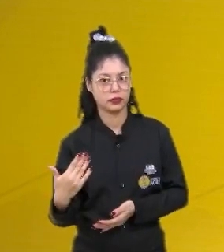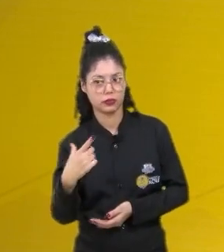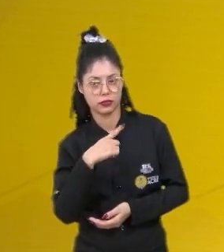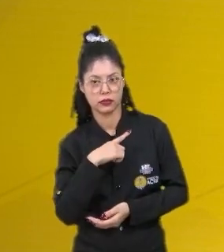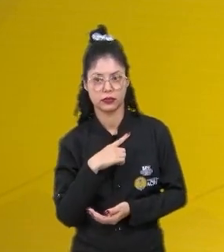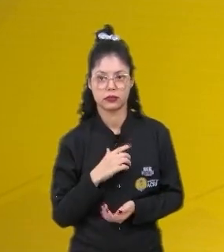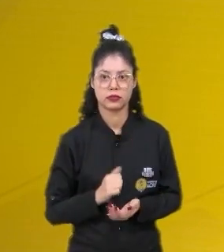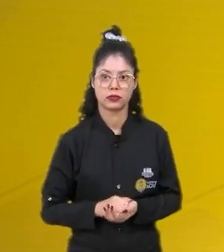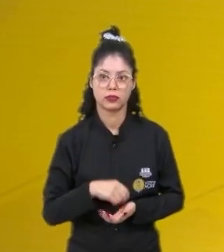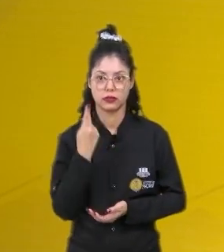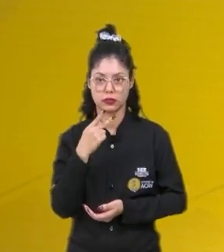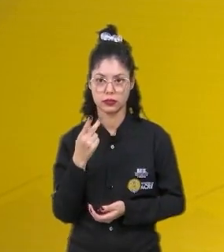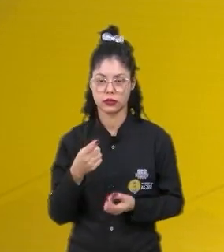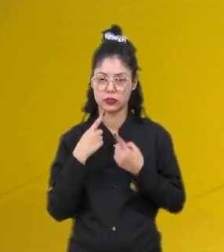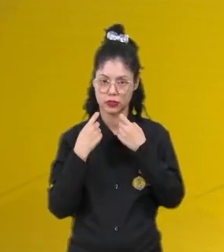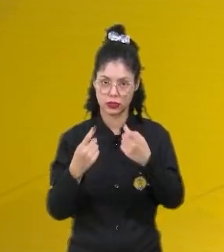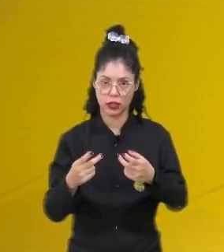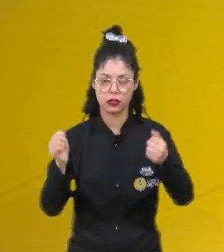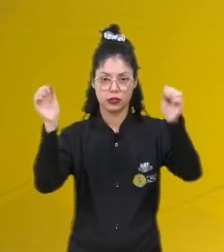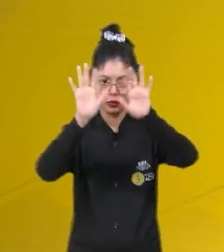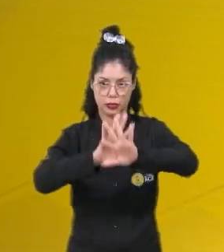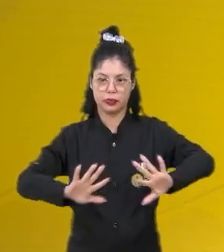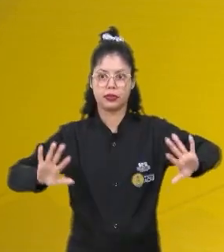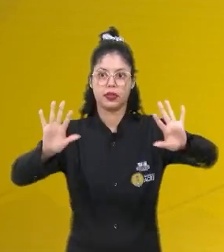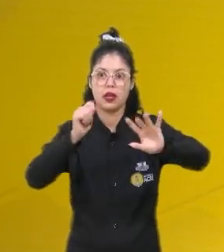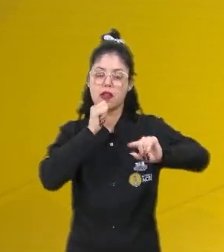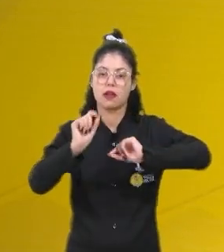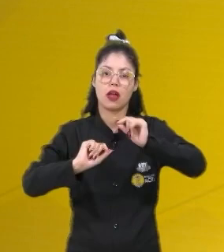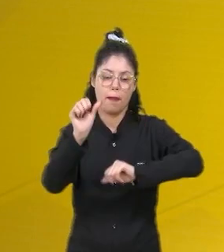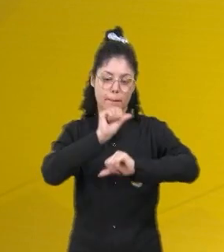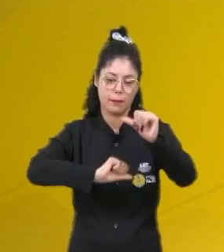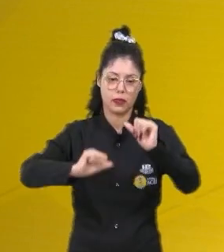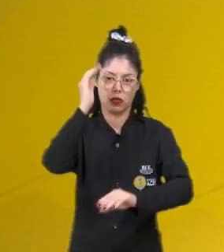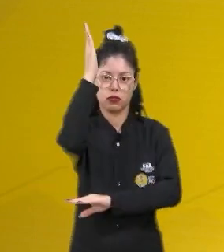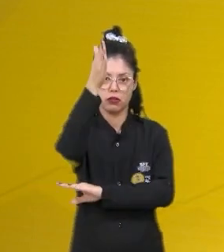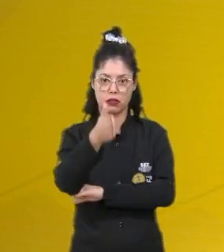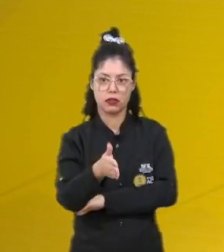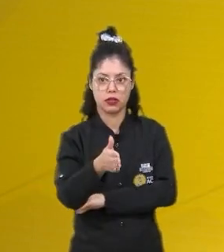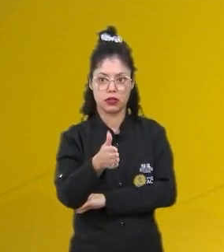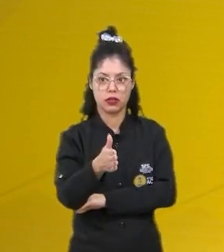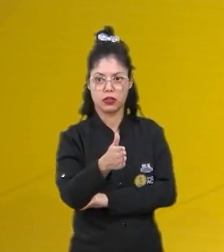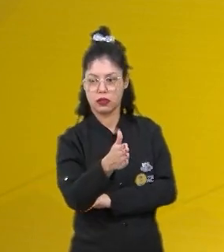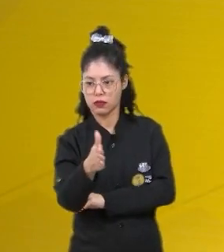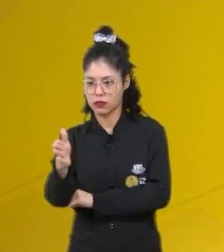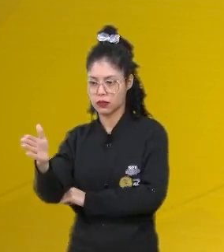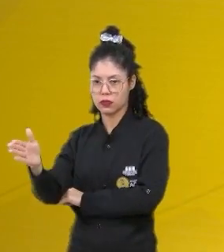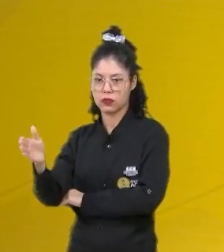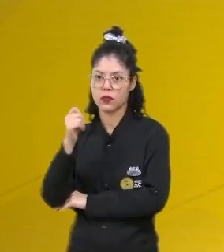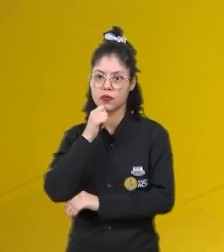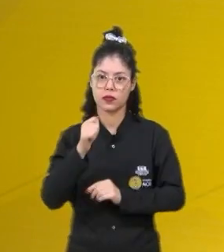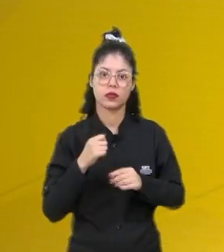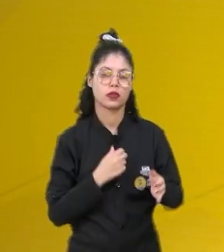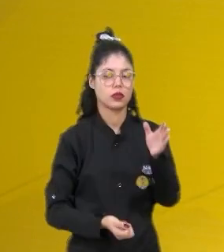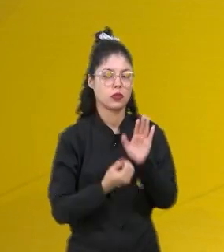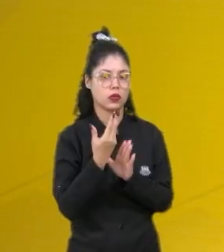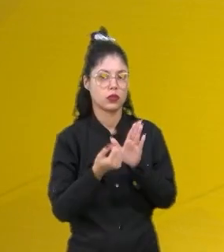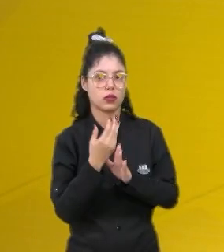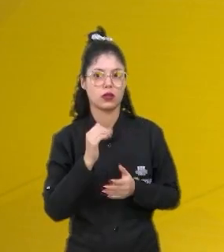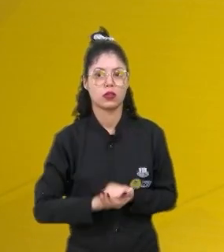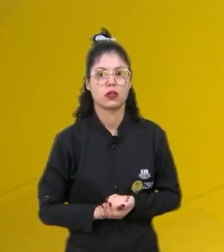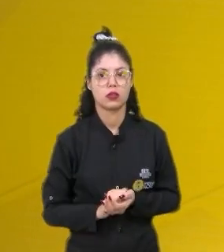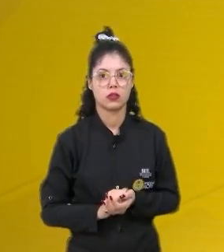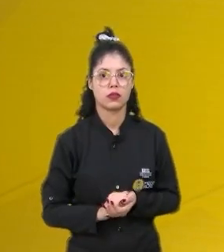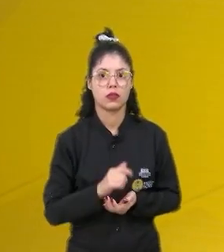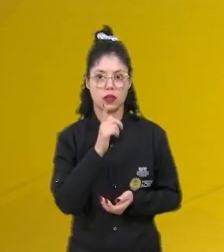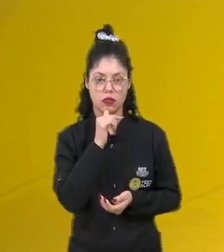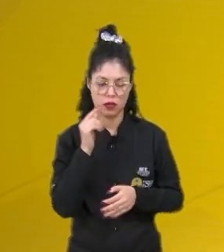som, que estamos falando aqui no som, no ar, né? Ele muda o seu local de propagação, por exemplo, sai